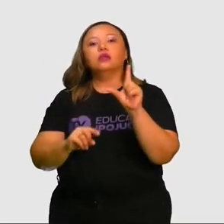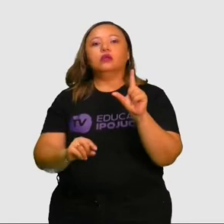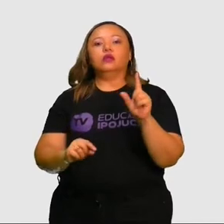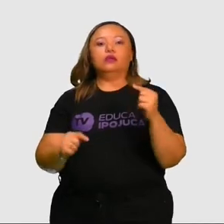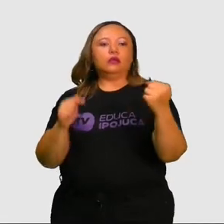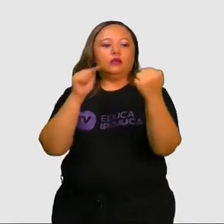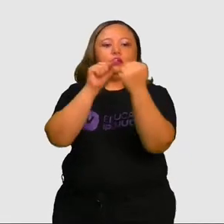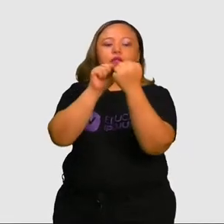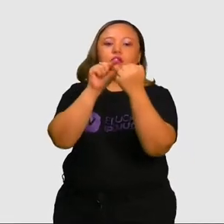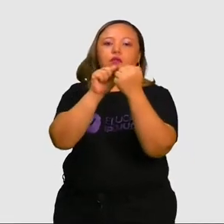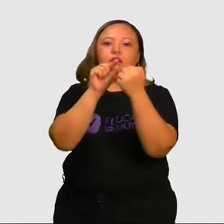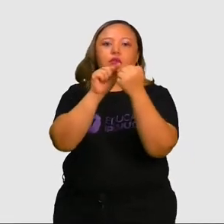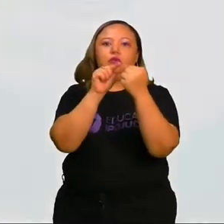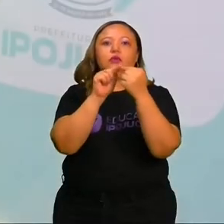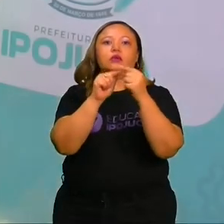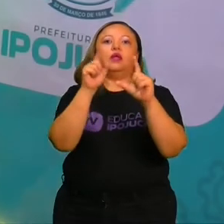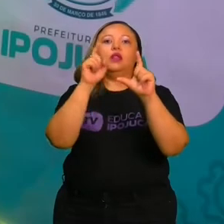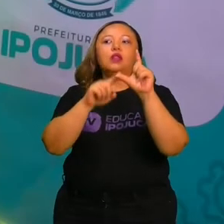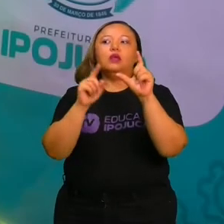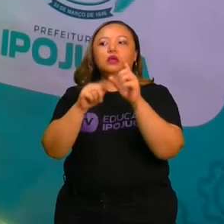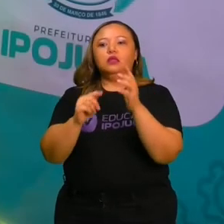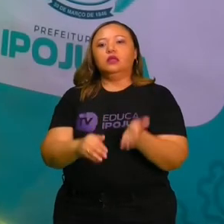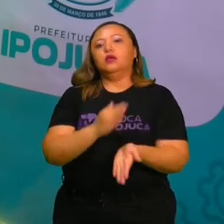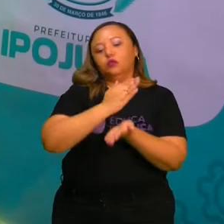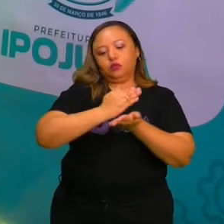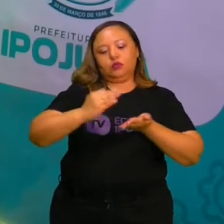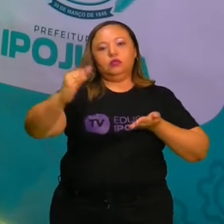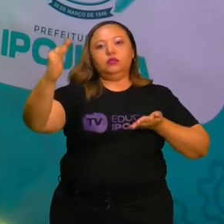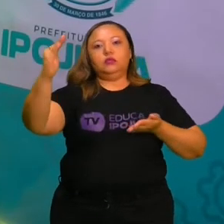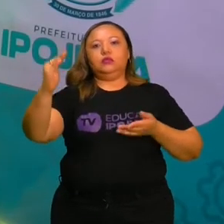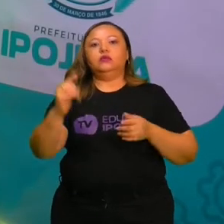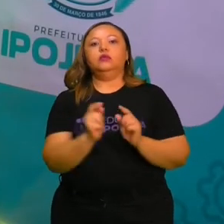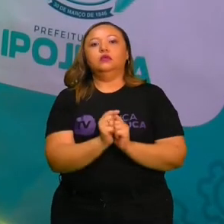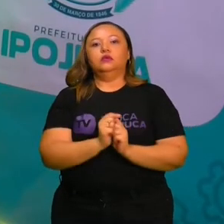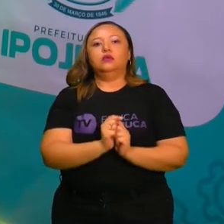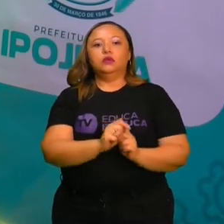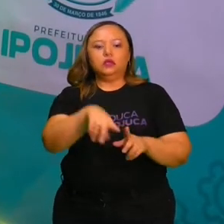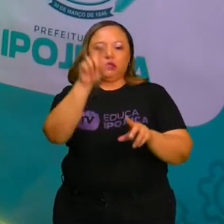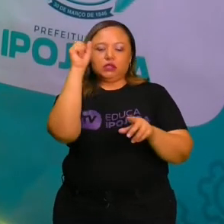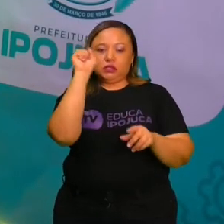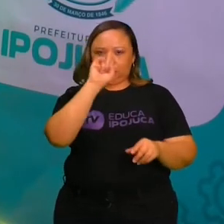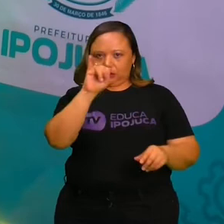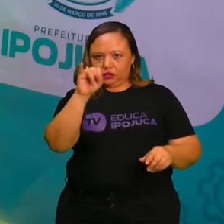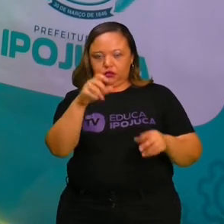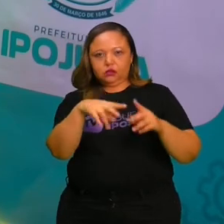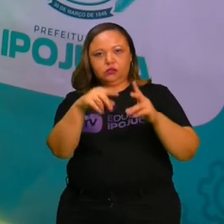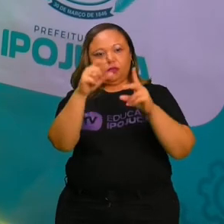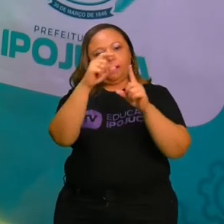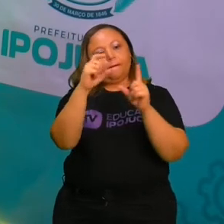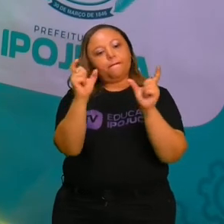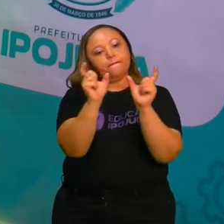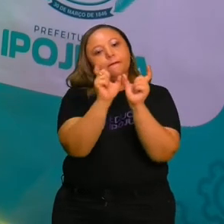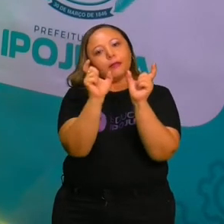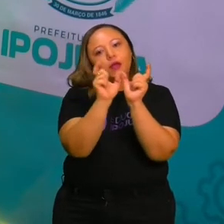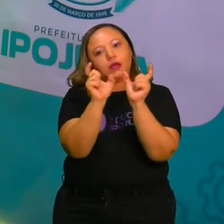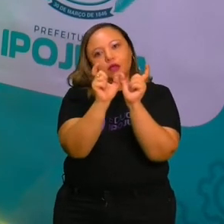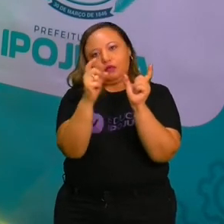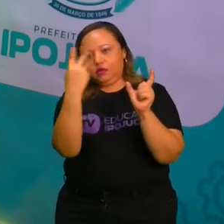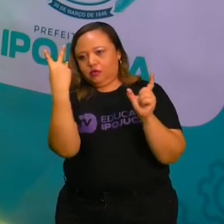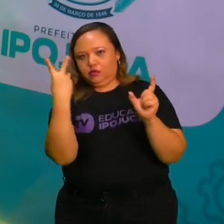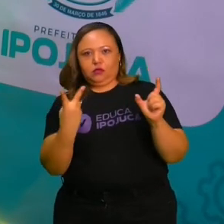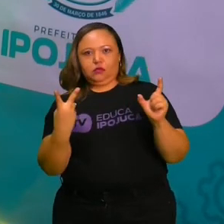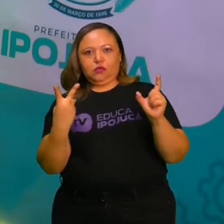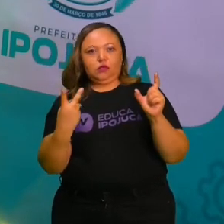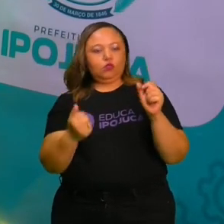letra inicial. Se você tiver só duas palavras para você organizar,